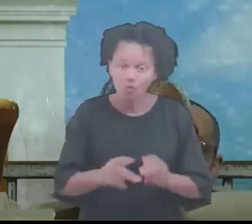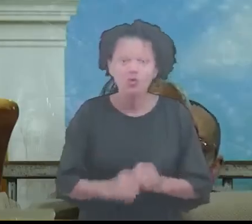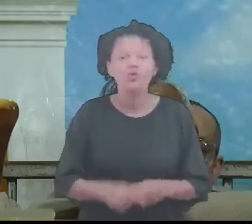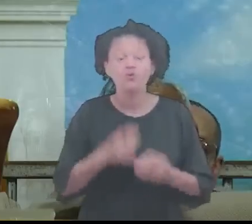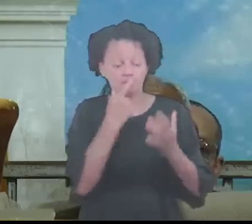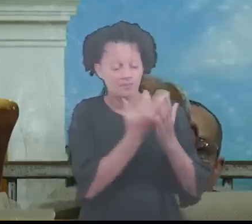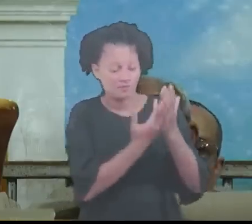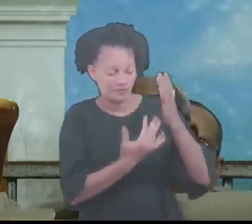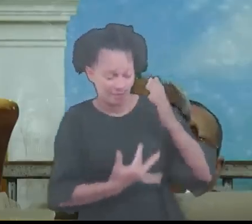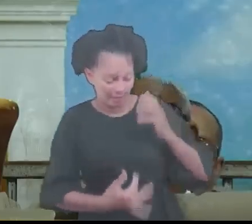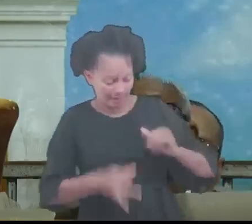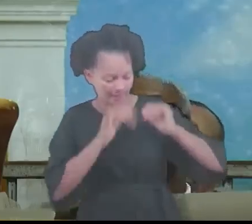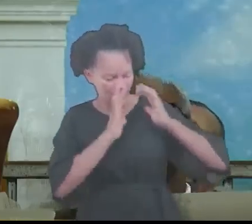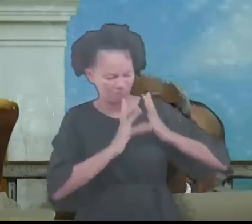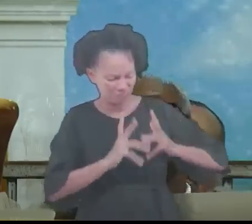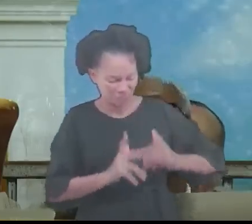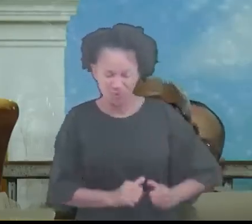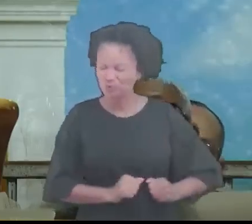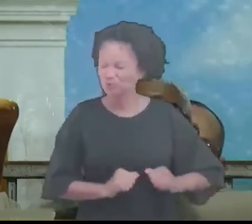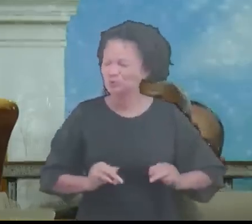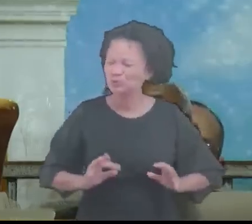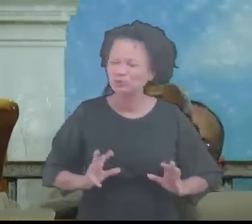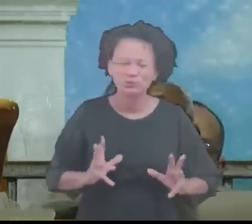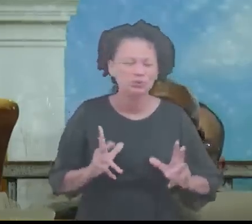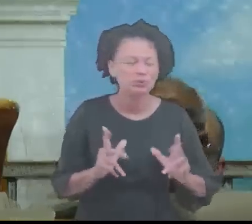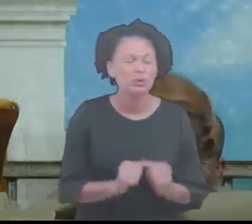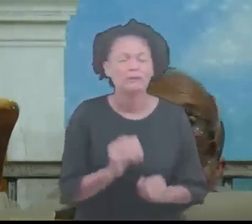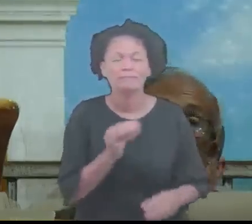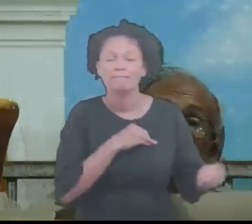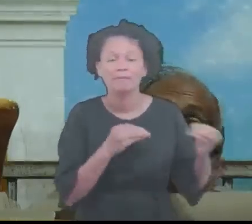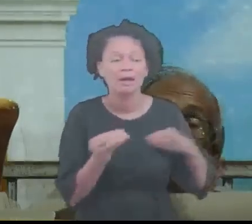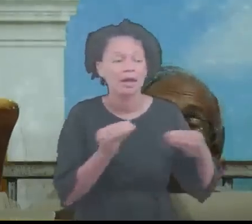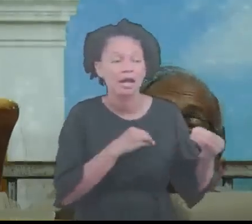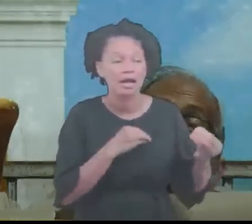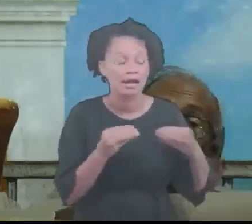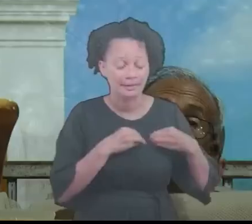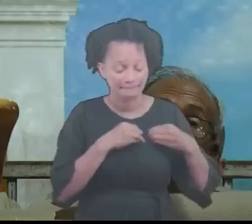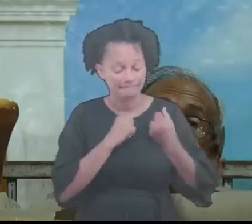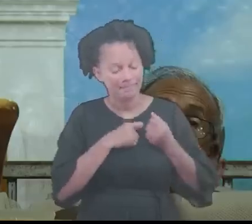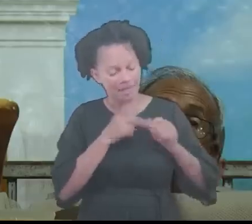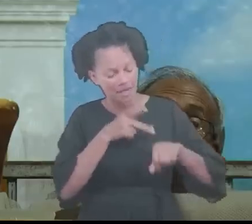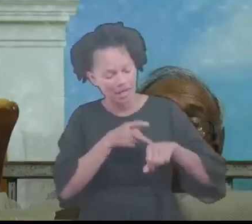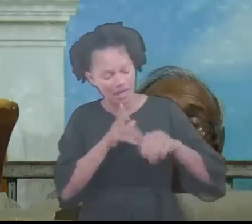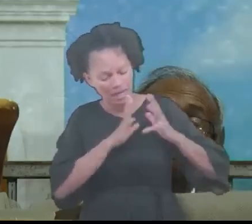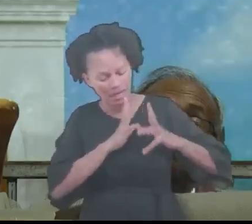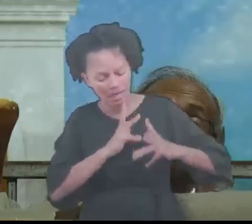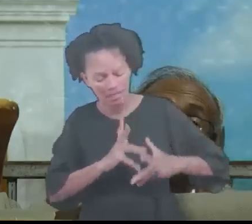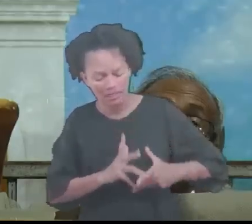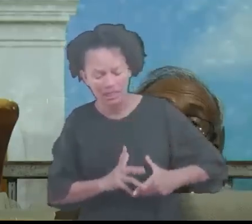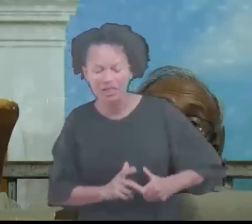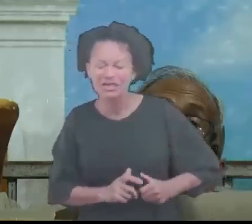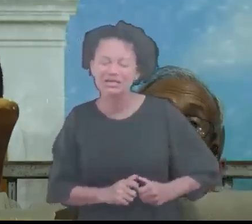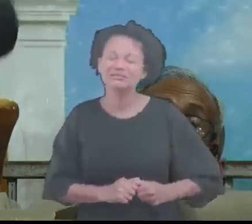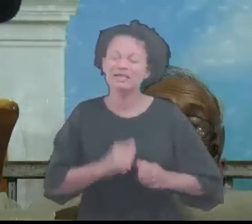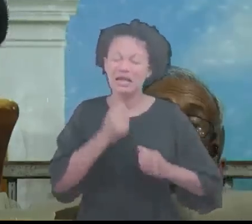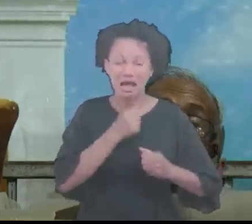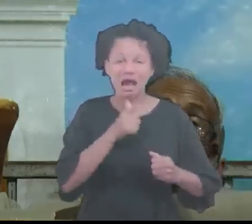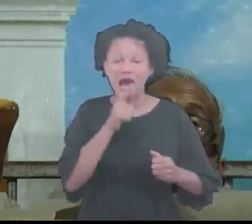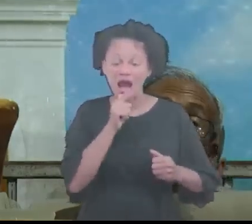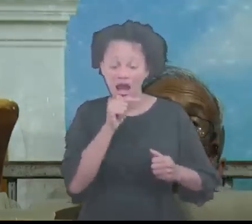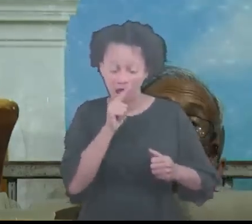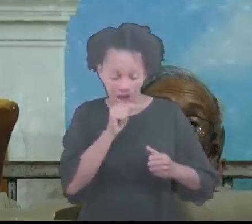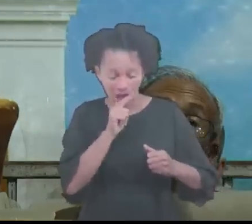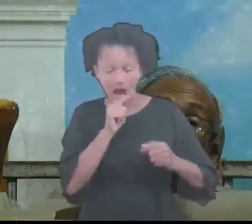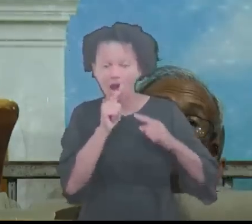Jesus nos purifica de todo pecado. Para a purificar com a lavagem da água. Da água